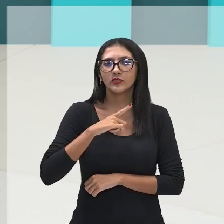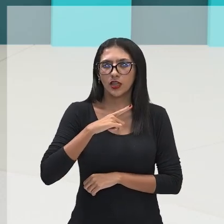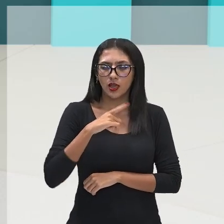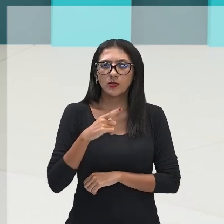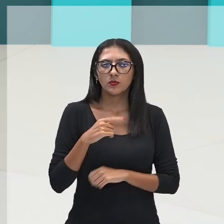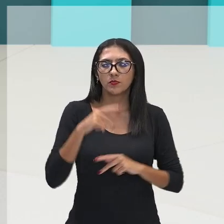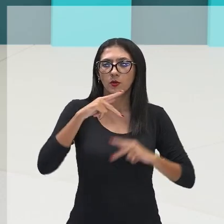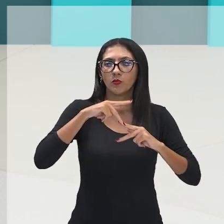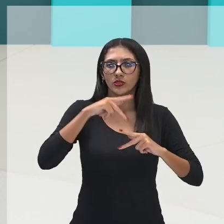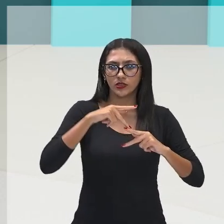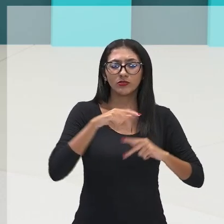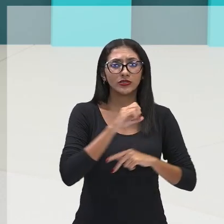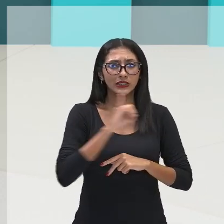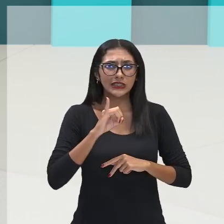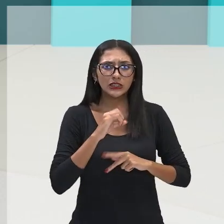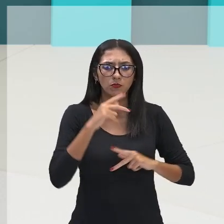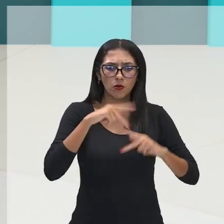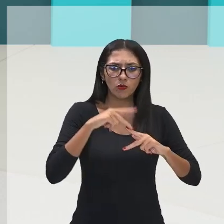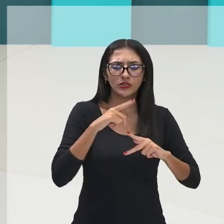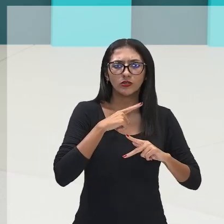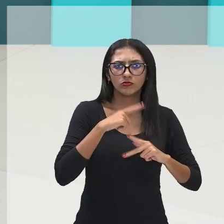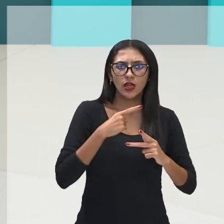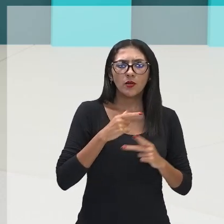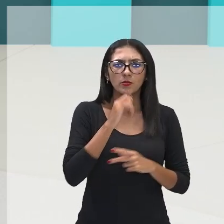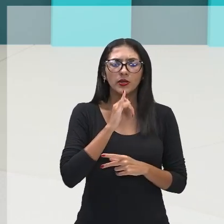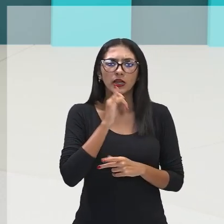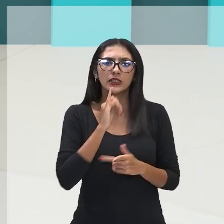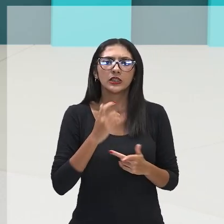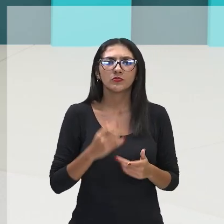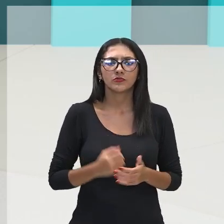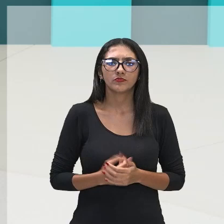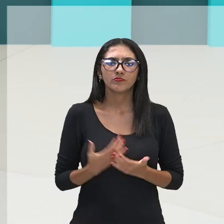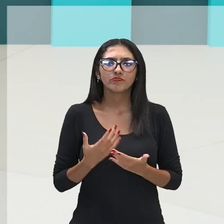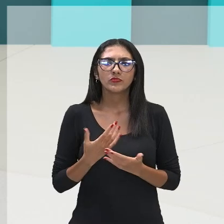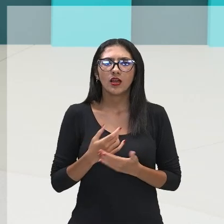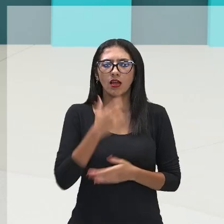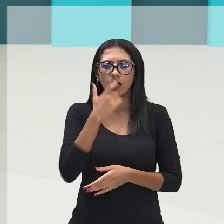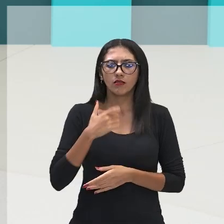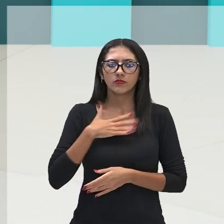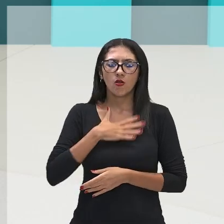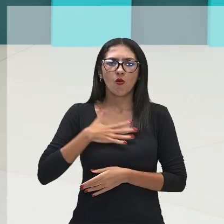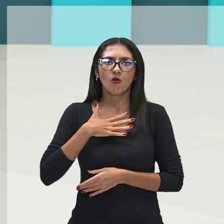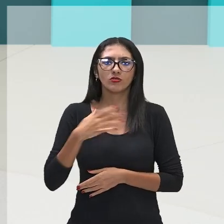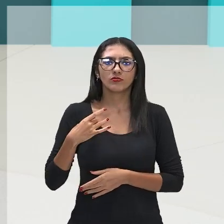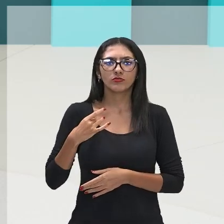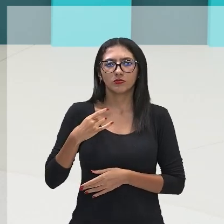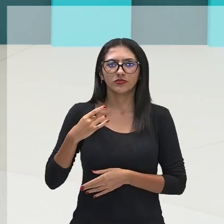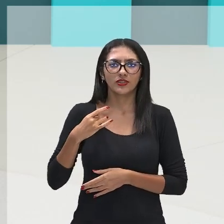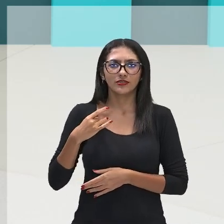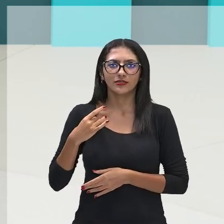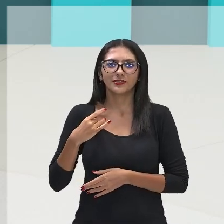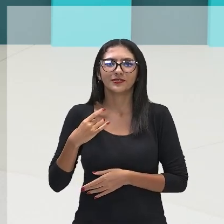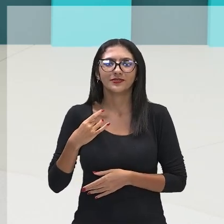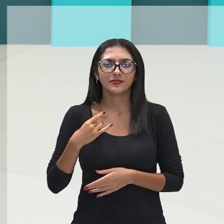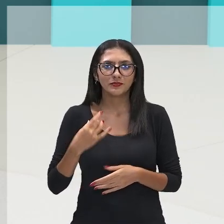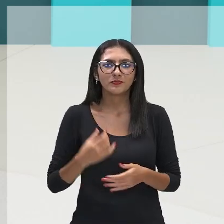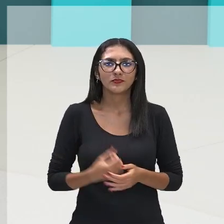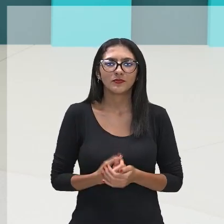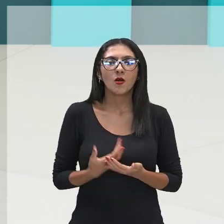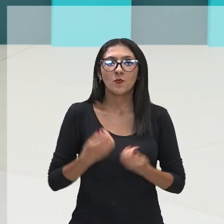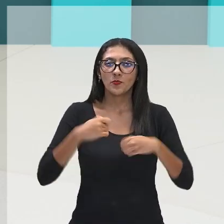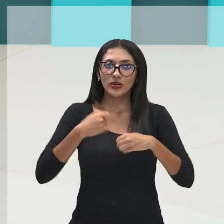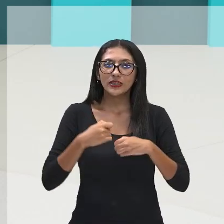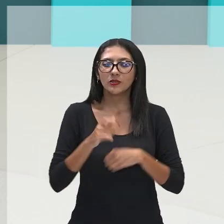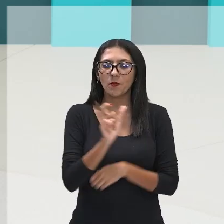gosta, gosta de alguma coisa. Ninguém fala, eu gosto roupa. Não, eu gosto de